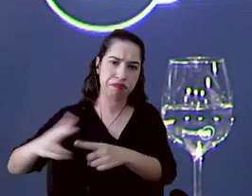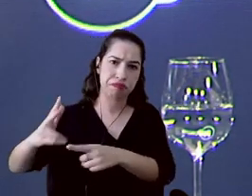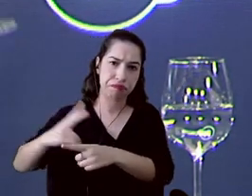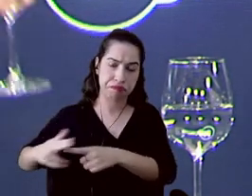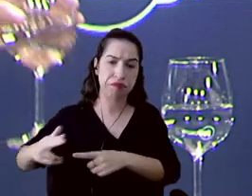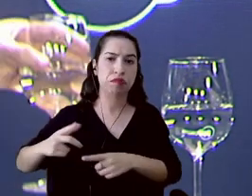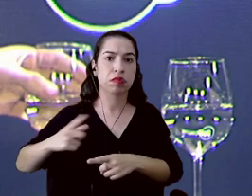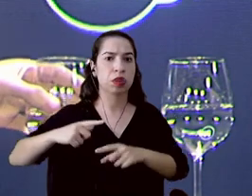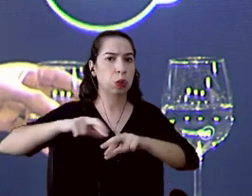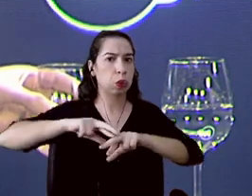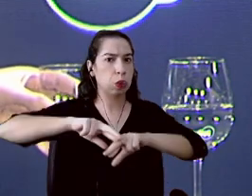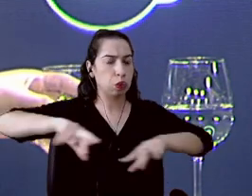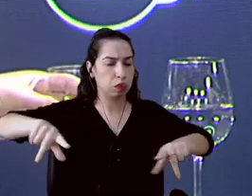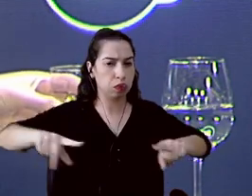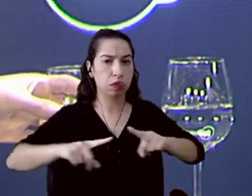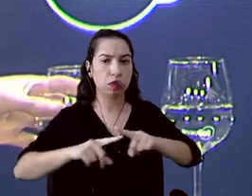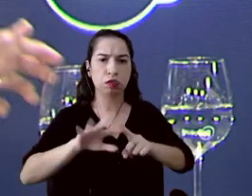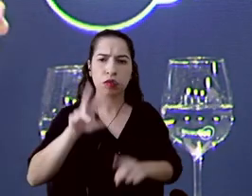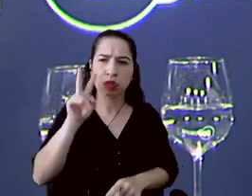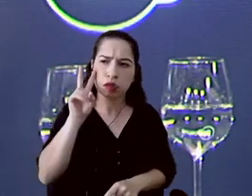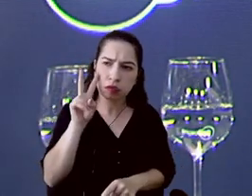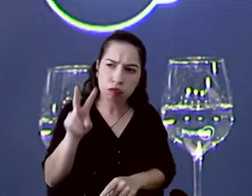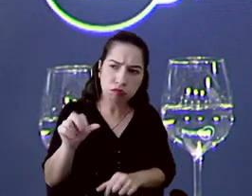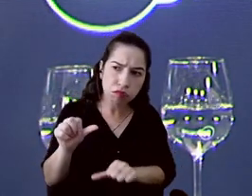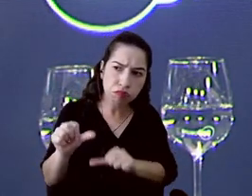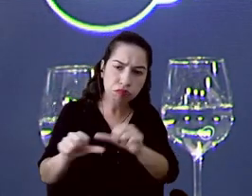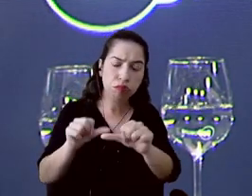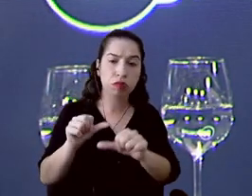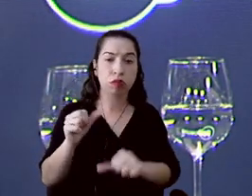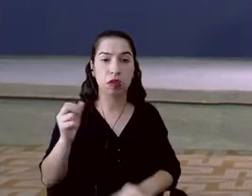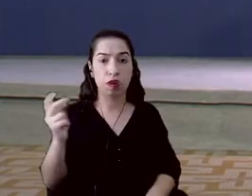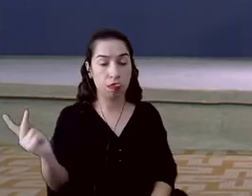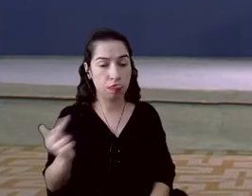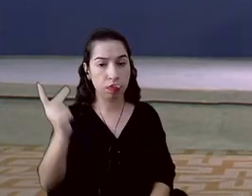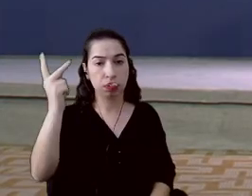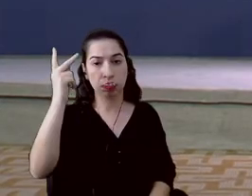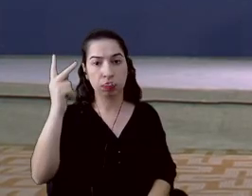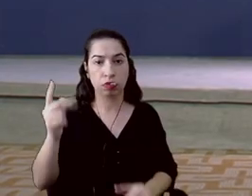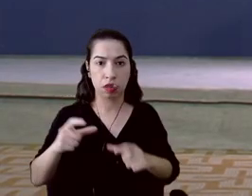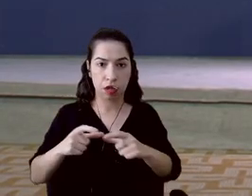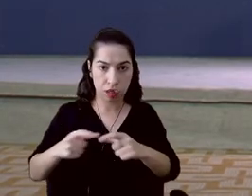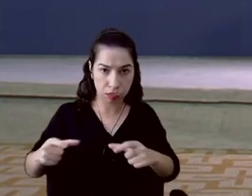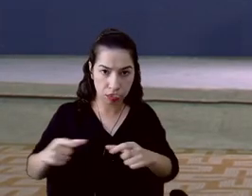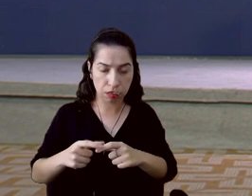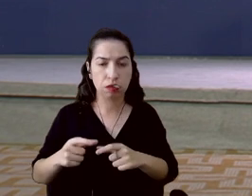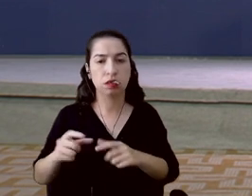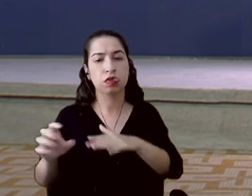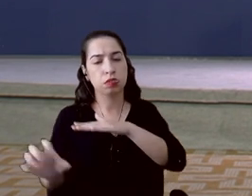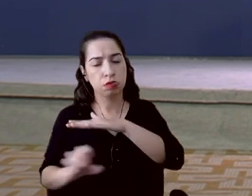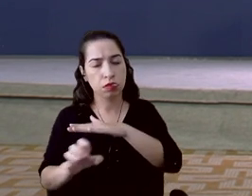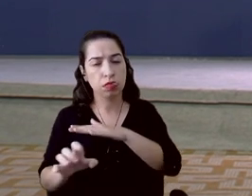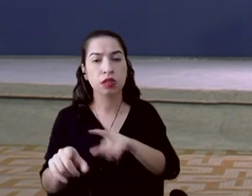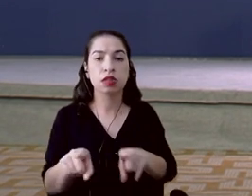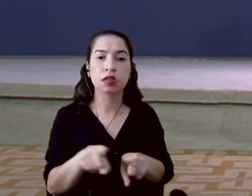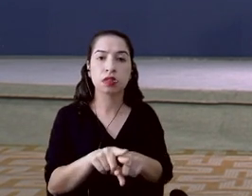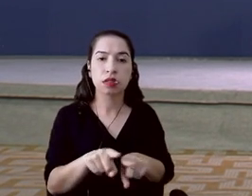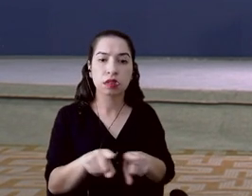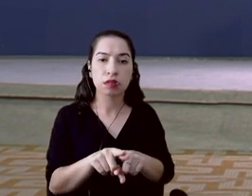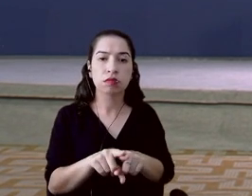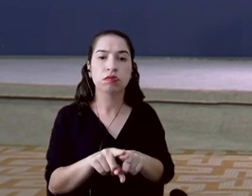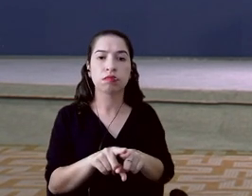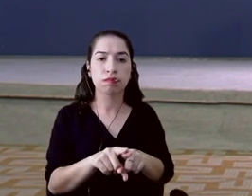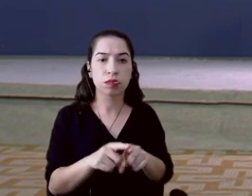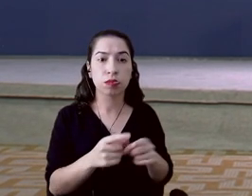variados segmentos mas a gente viu uma correção né não só dos valores das das ações das empresas mas temos visto também demissões